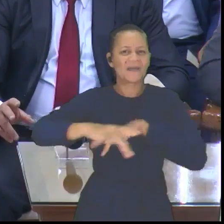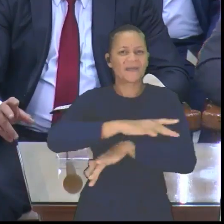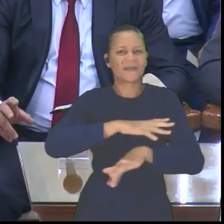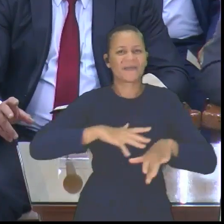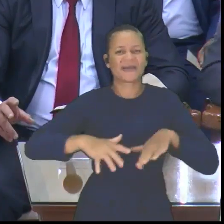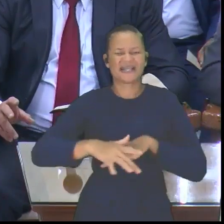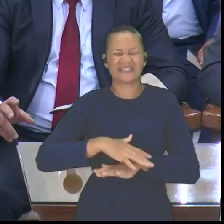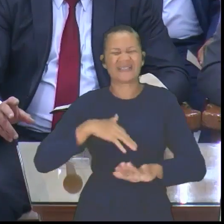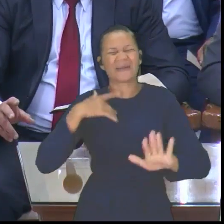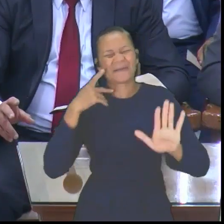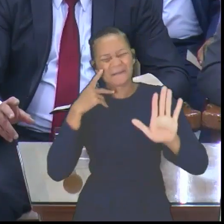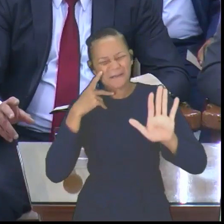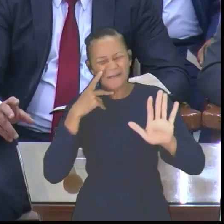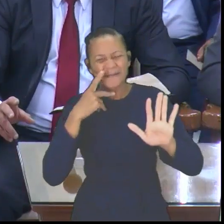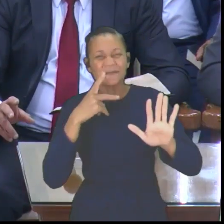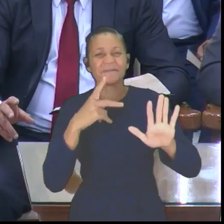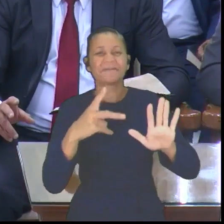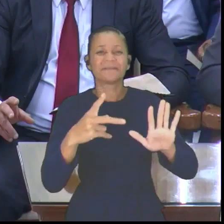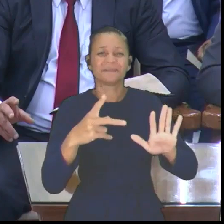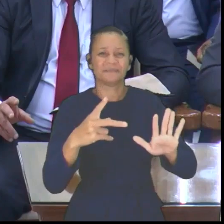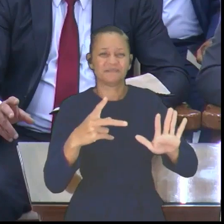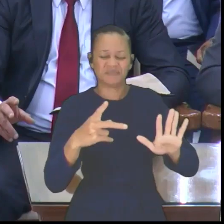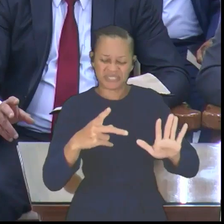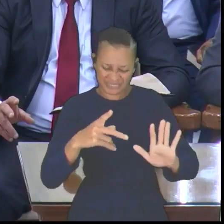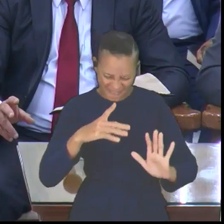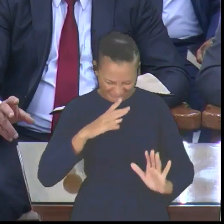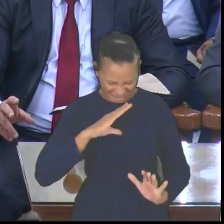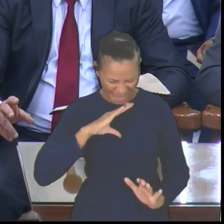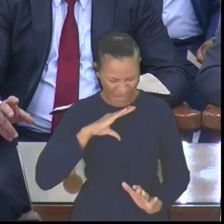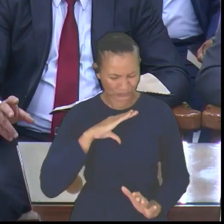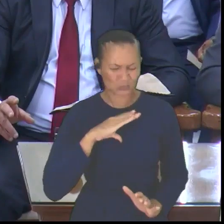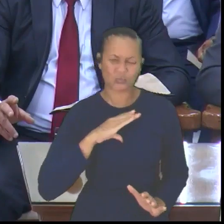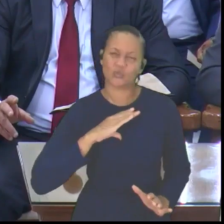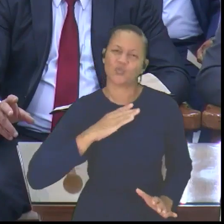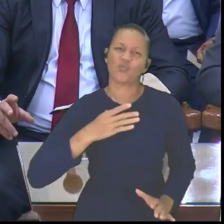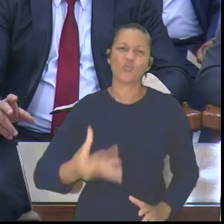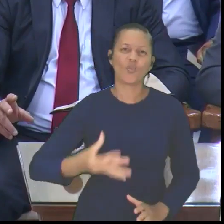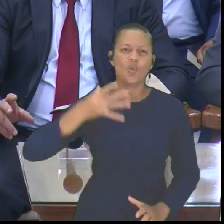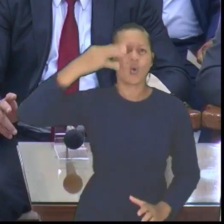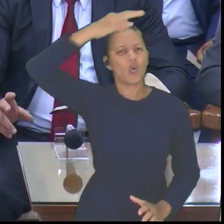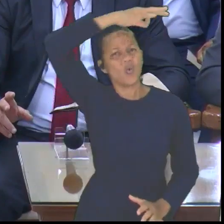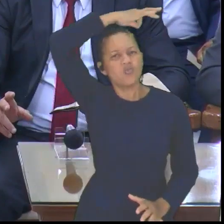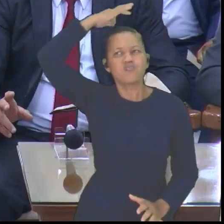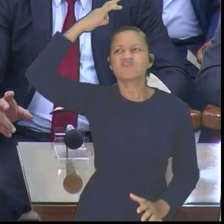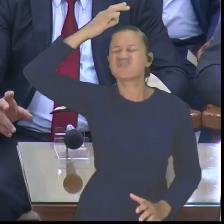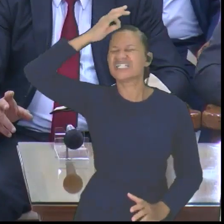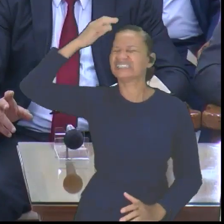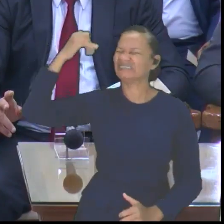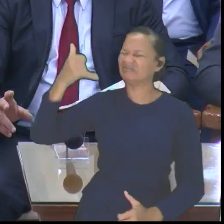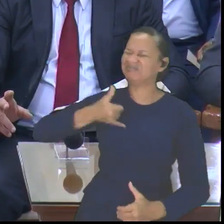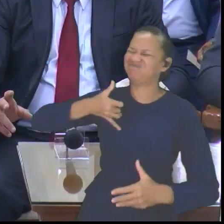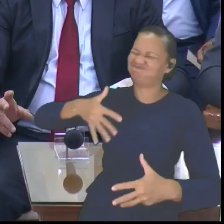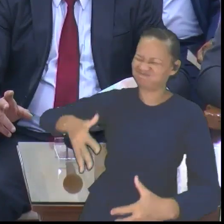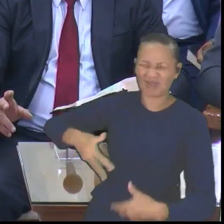estou profetizando na ousadia do Espírito Santo que me impulsiona.